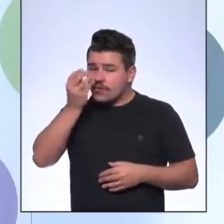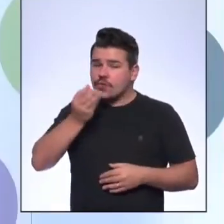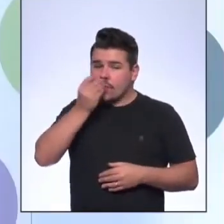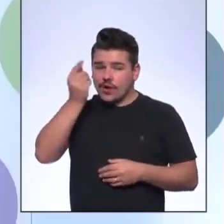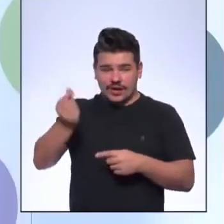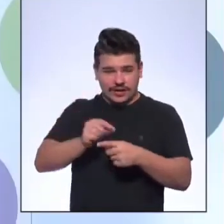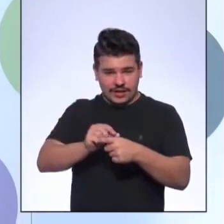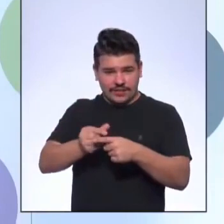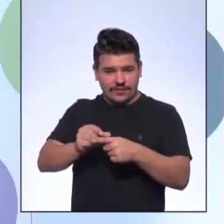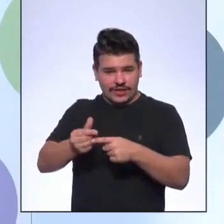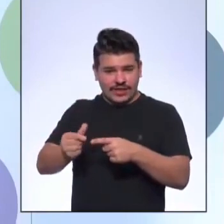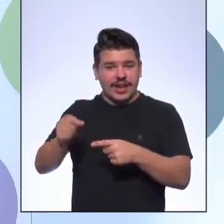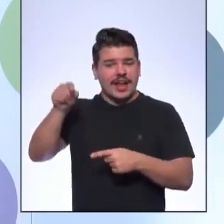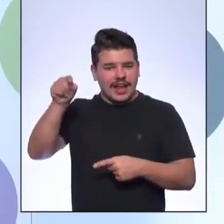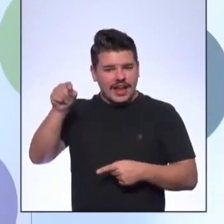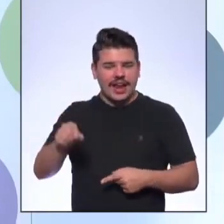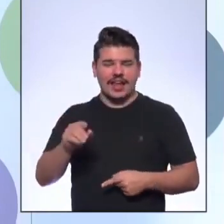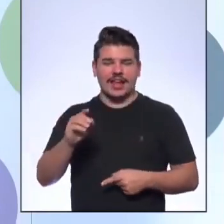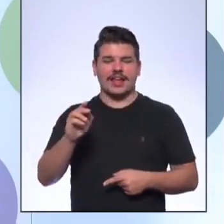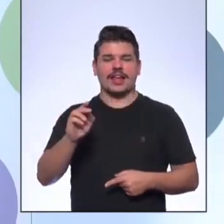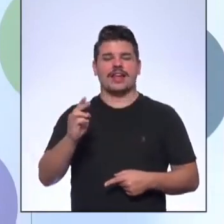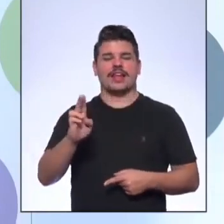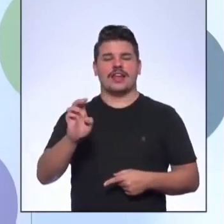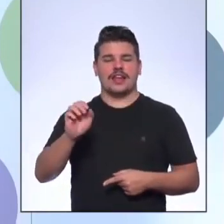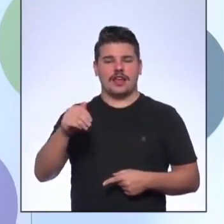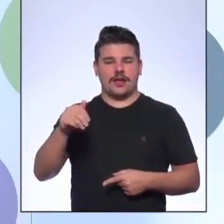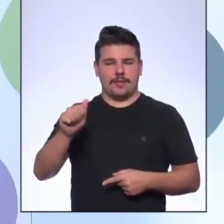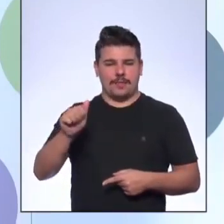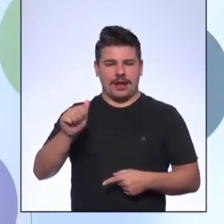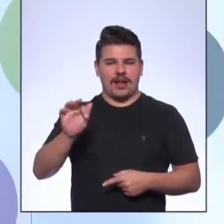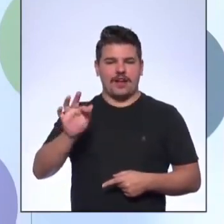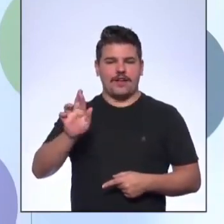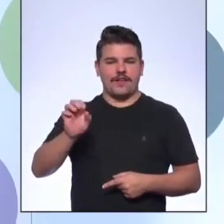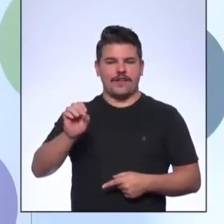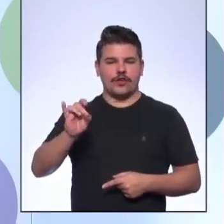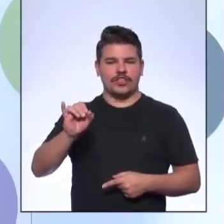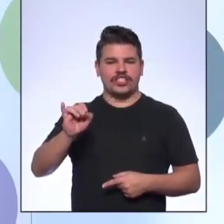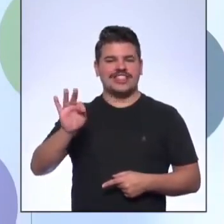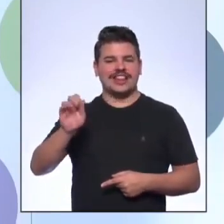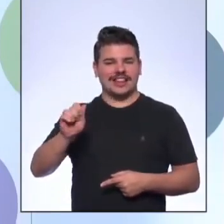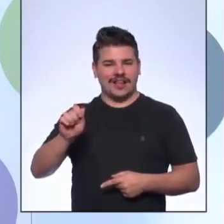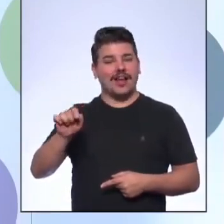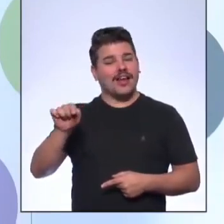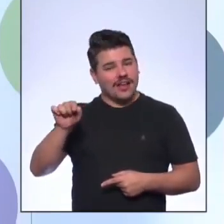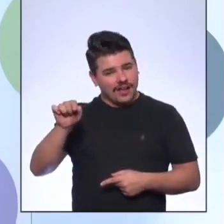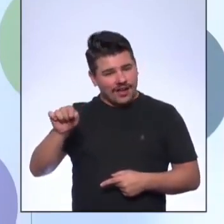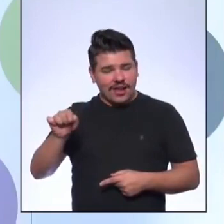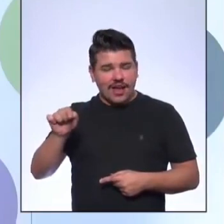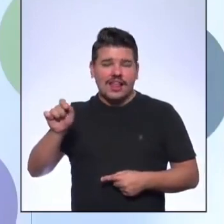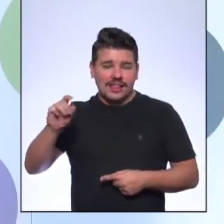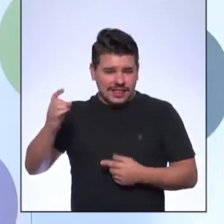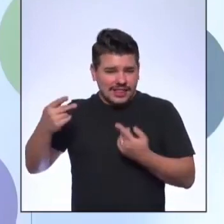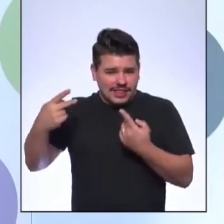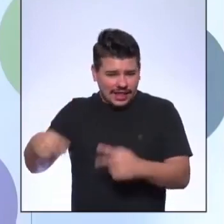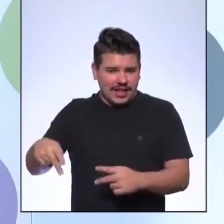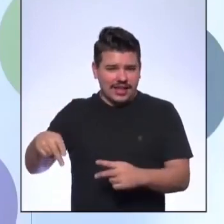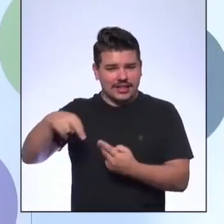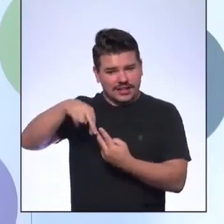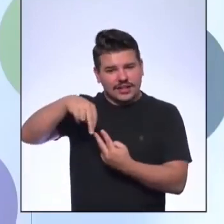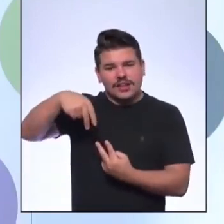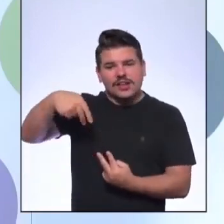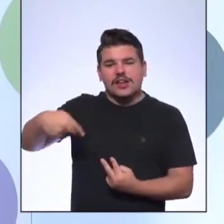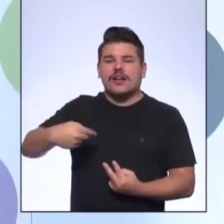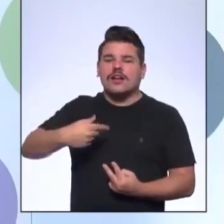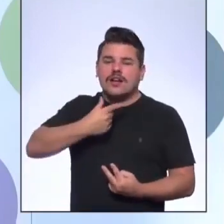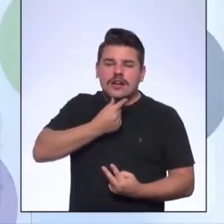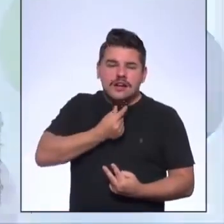hermafrodita. Por quê? Tanto a parte feminina quanto masculina, ela está presente na mesma flor. Tá?